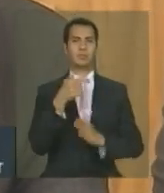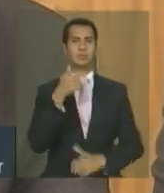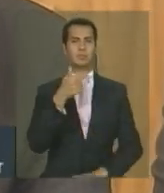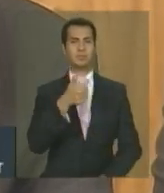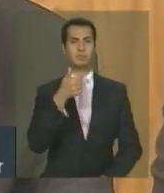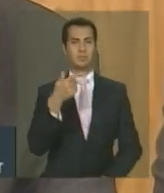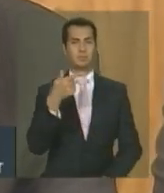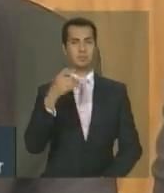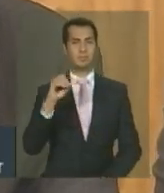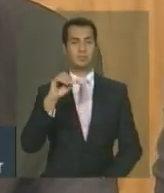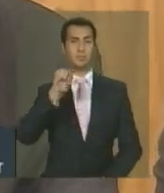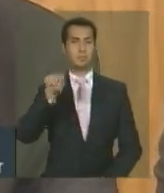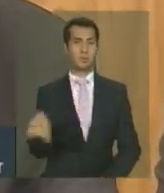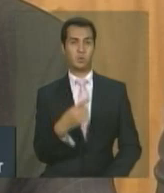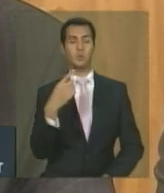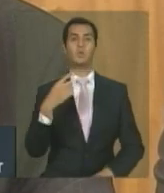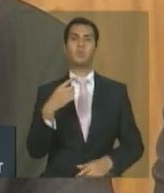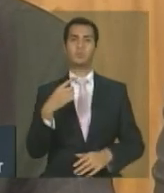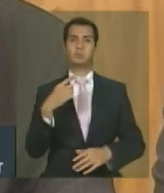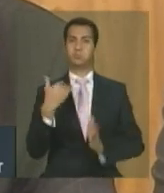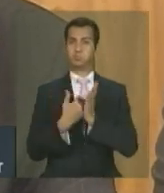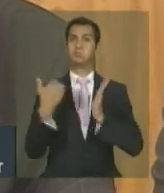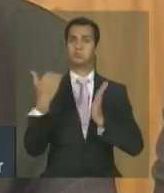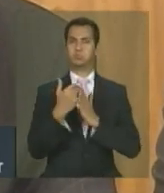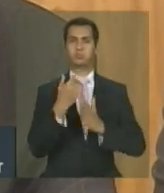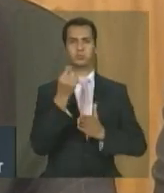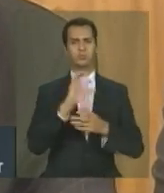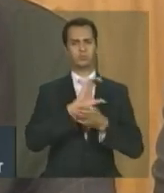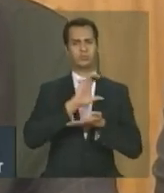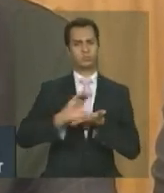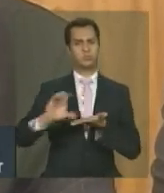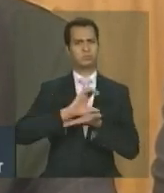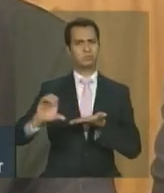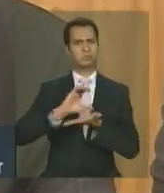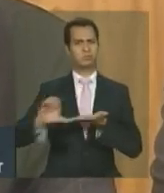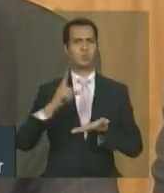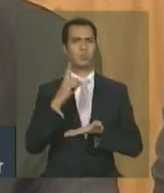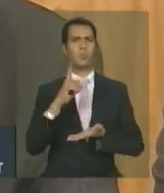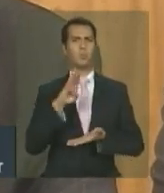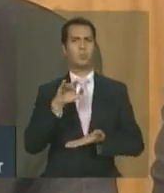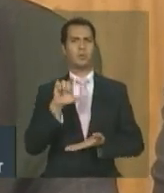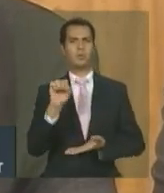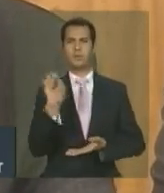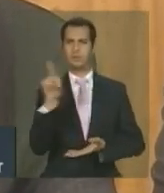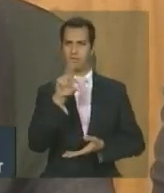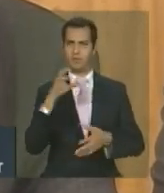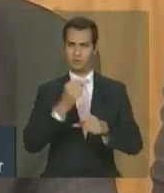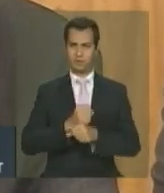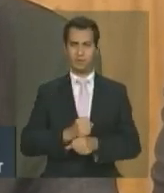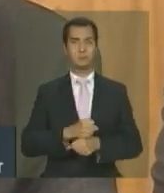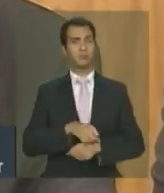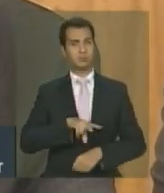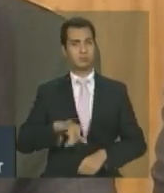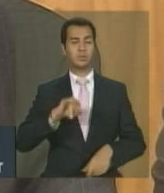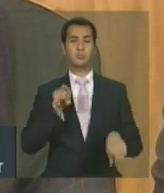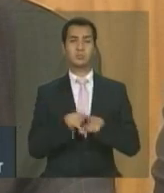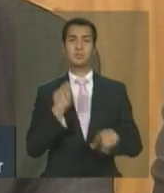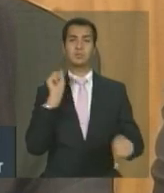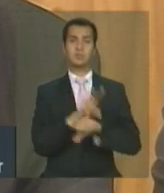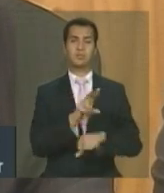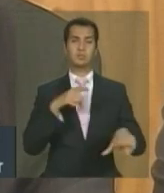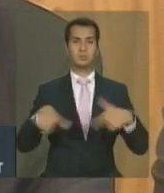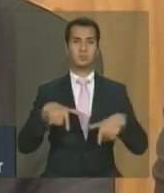de R$ 1 bilhão, mais de R$ 1 bilhão, e uma geração de emprego que chega mais ou menos